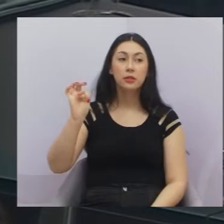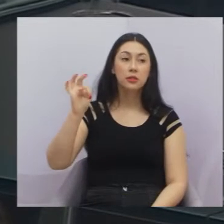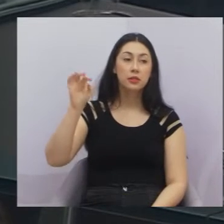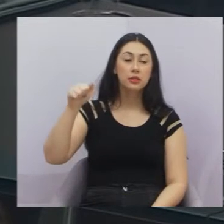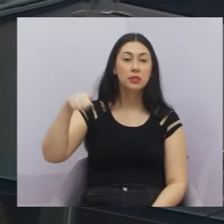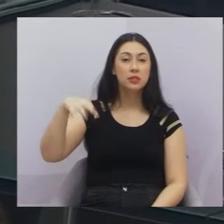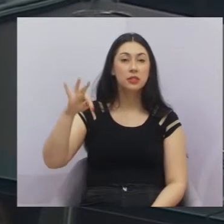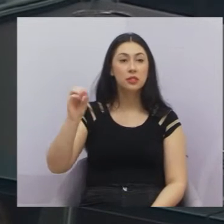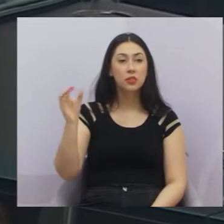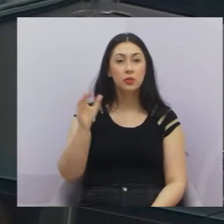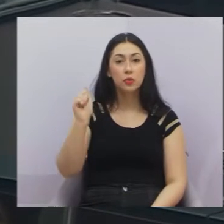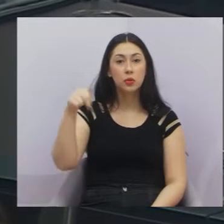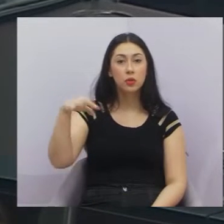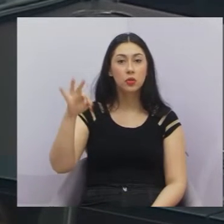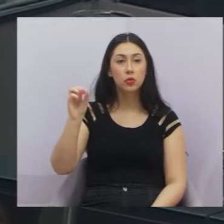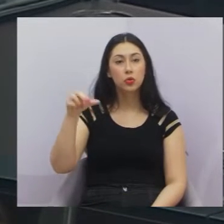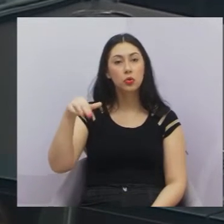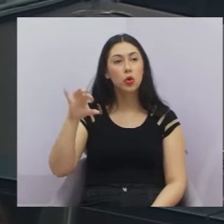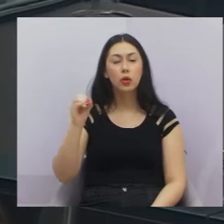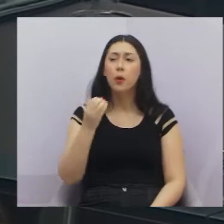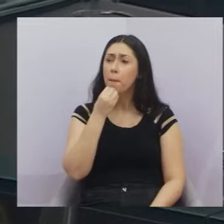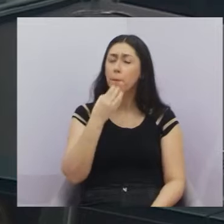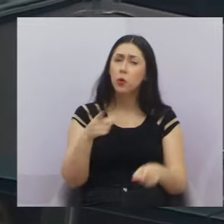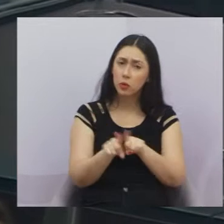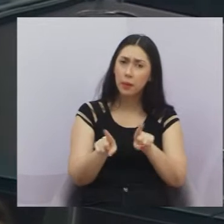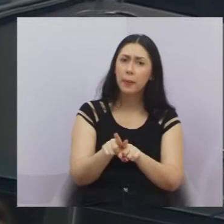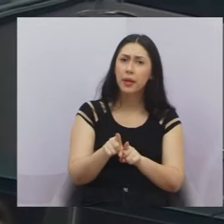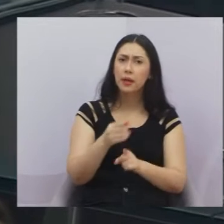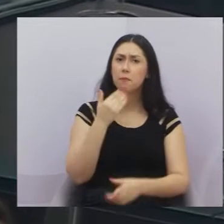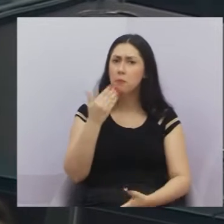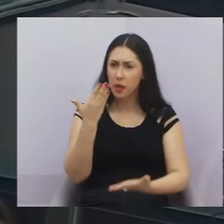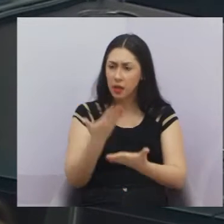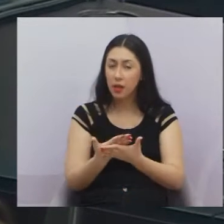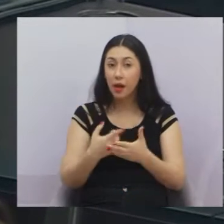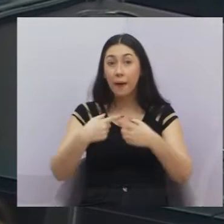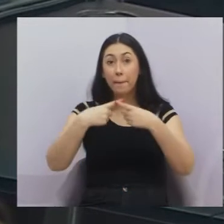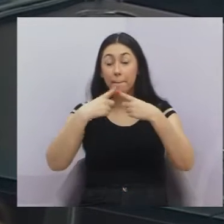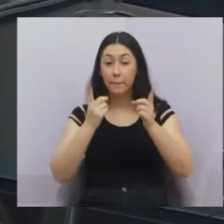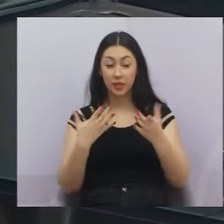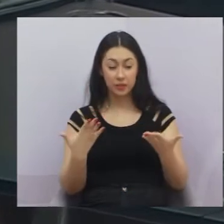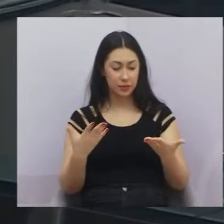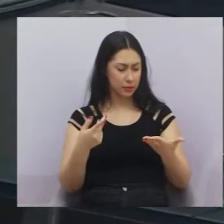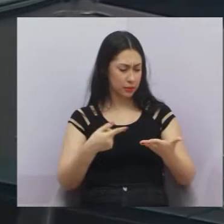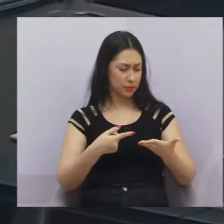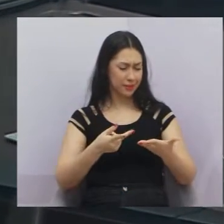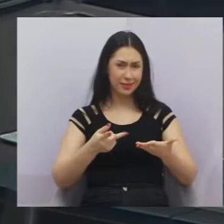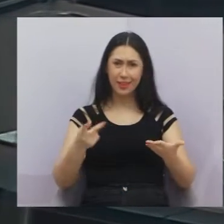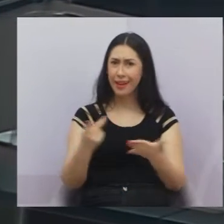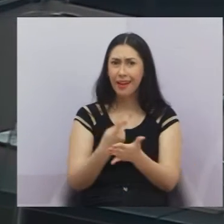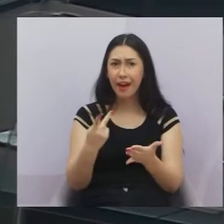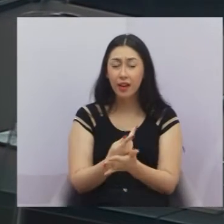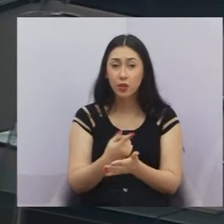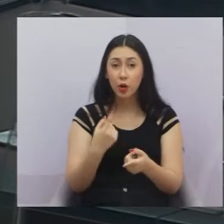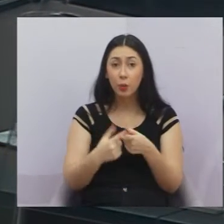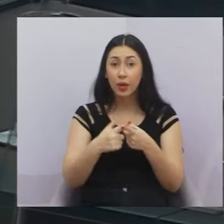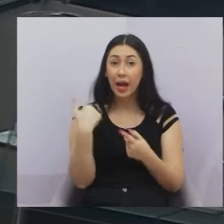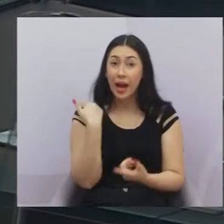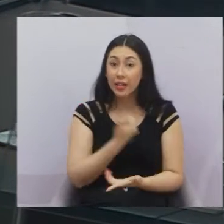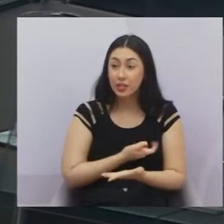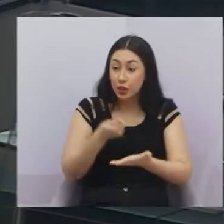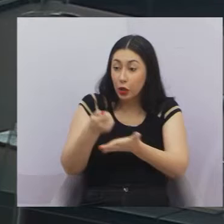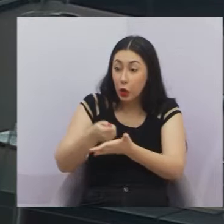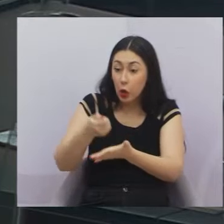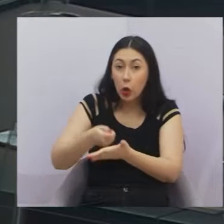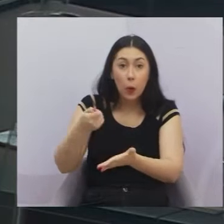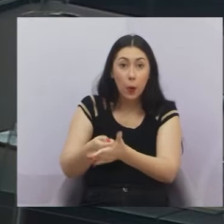Santo Antônio, Maria Amélia. Que bom que você está fazendo o requerimento agora, mas eu acho que tem uma inversão aqui, porque a gente fica cobrando quem presta o serviço público,